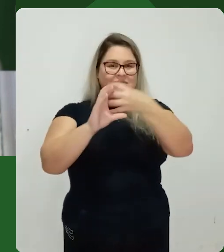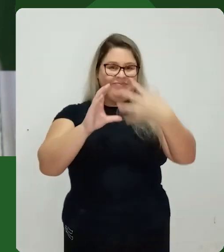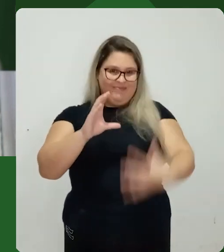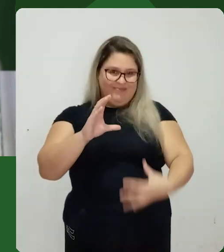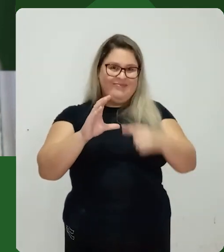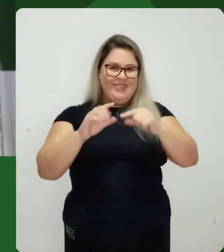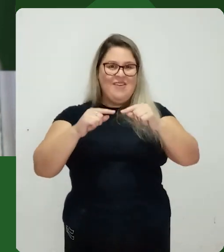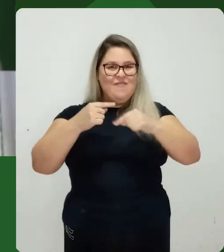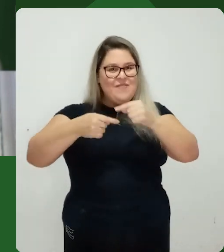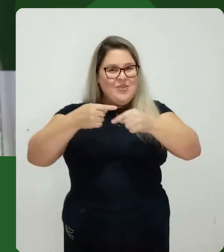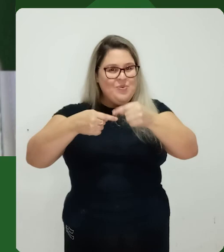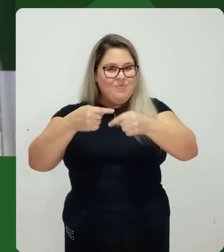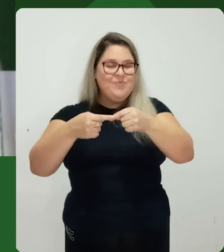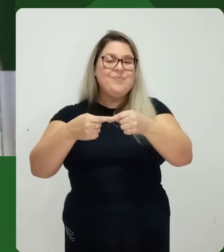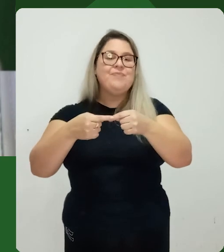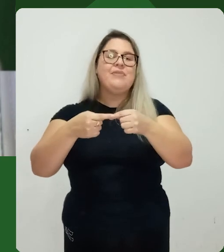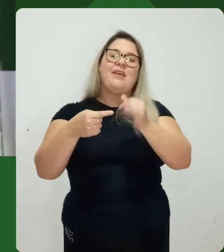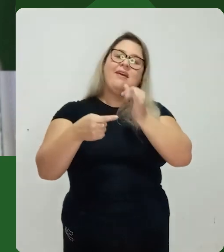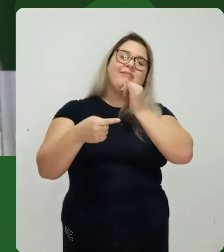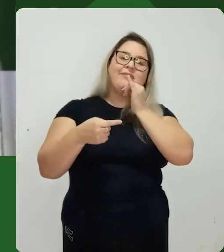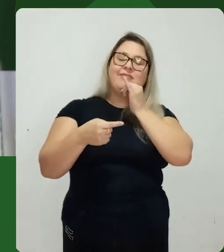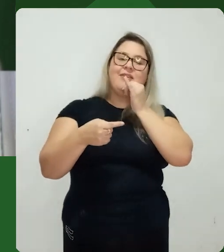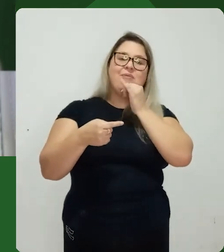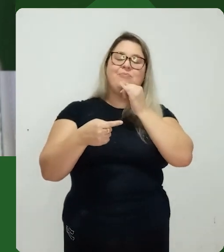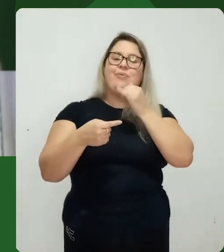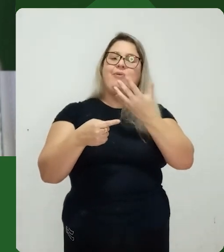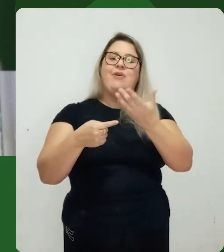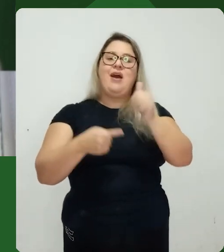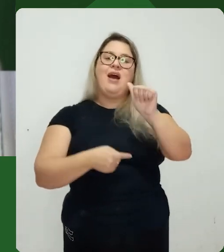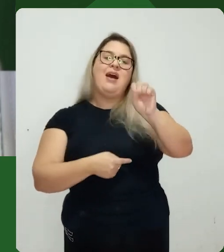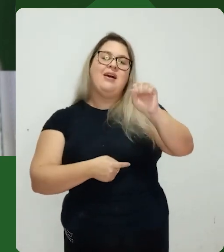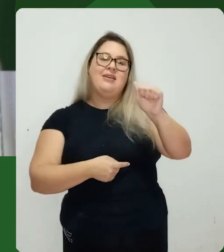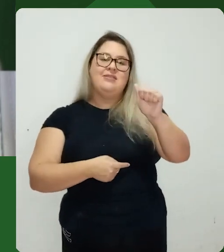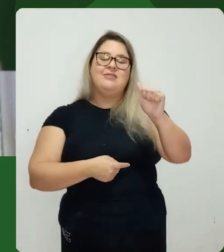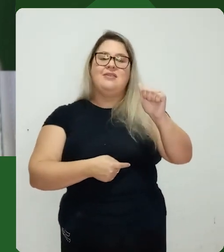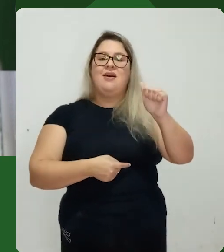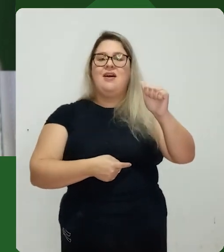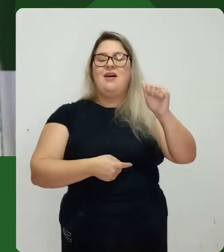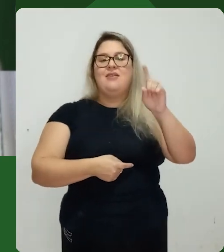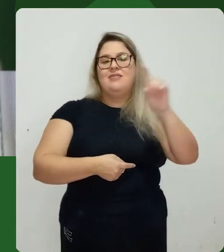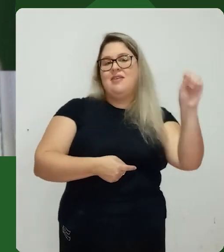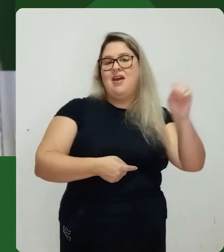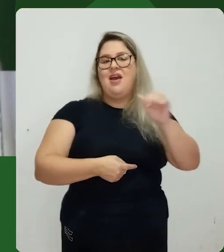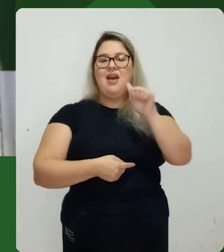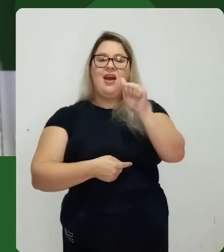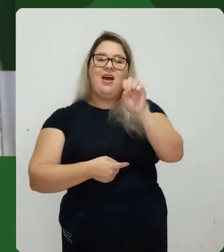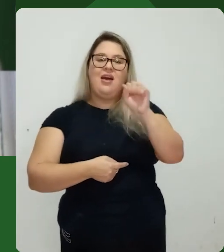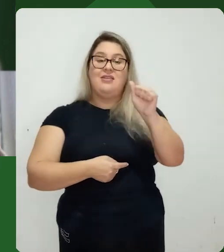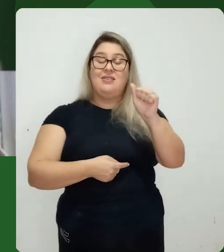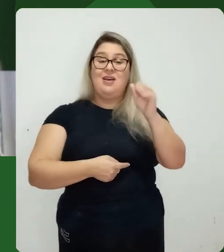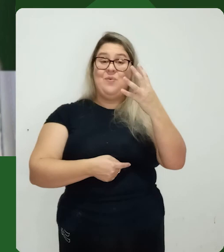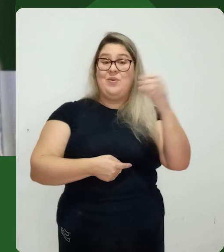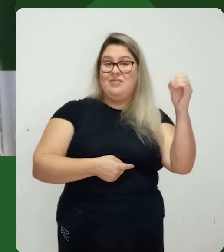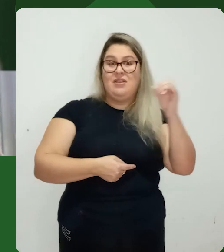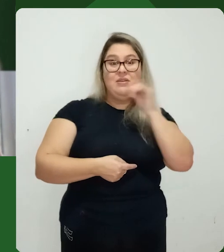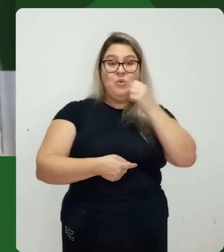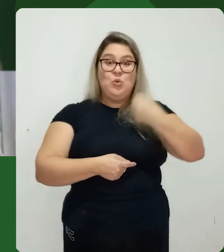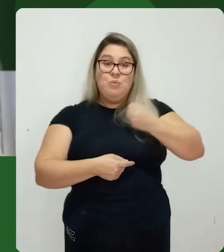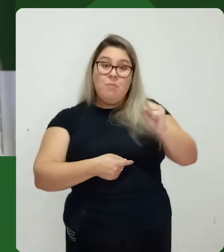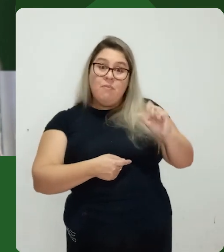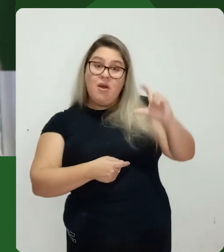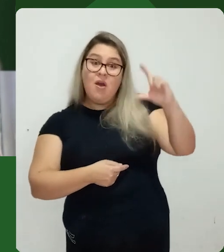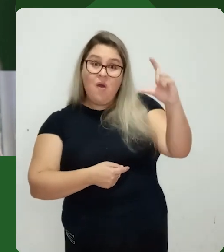os filmes, né, de negativos, rolos aqui como negativo, e ele era uma característica do próprio filme. Então você tinha um filme, por